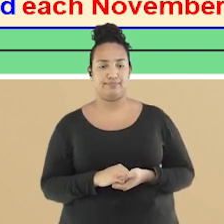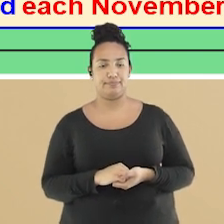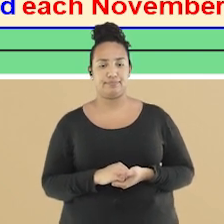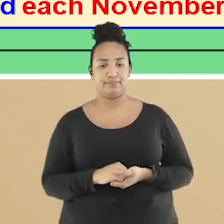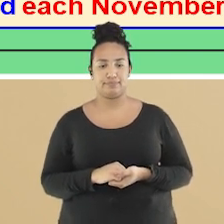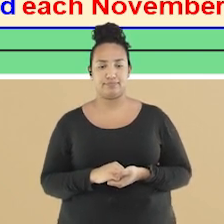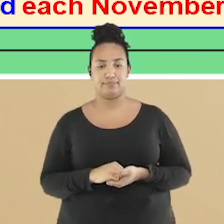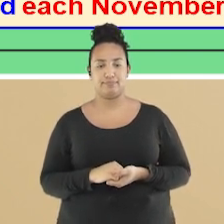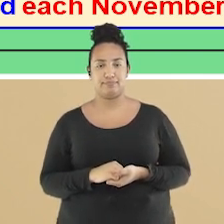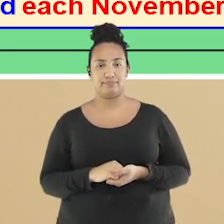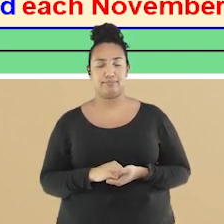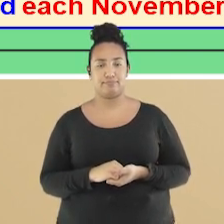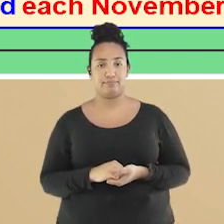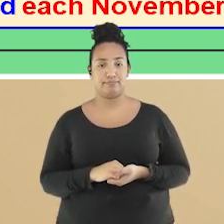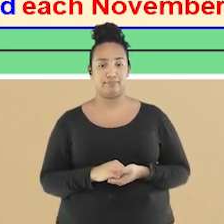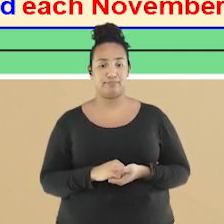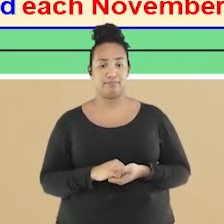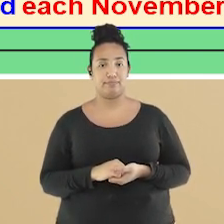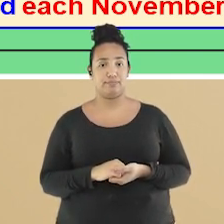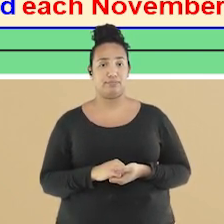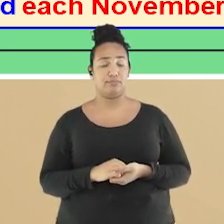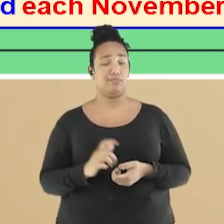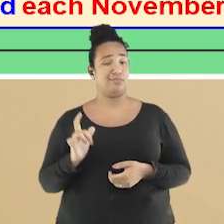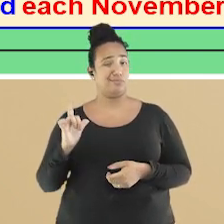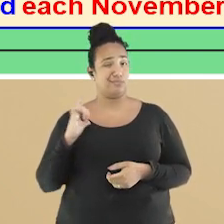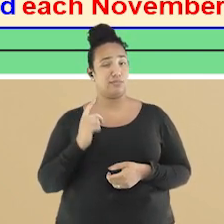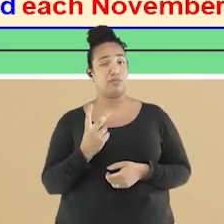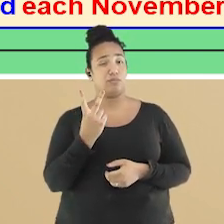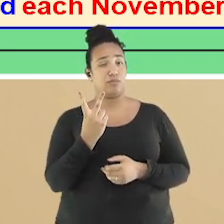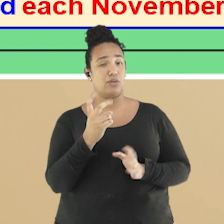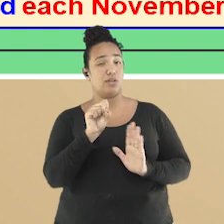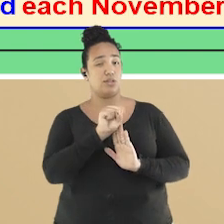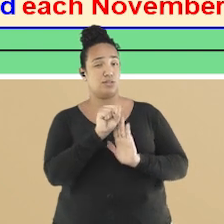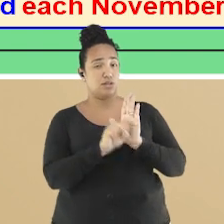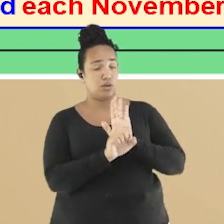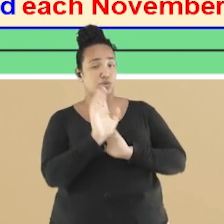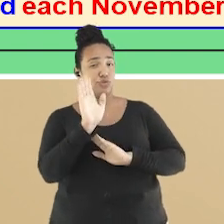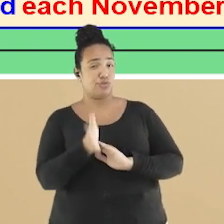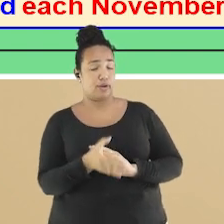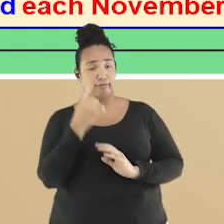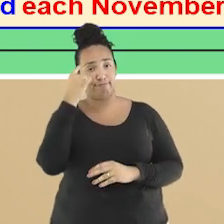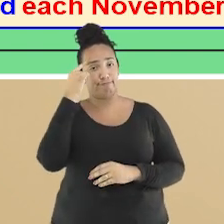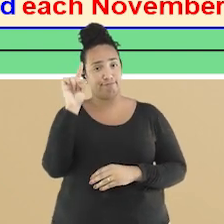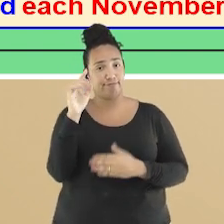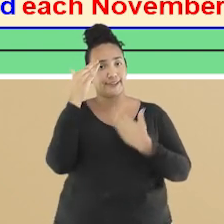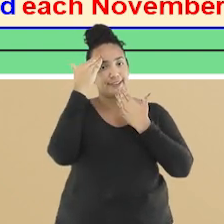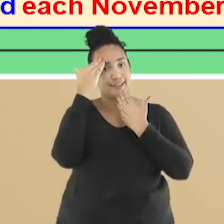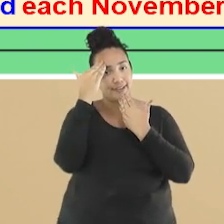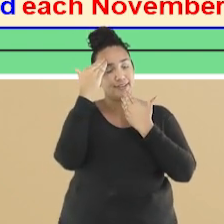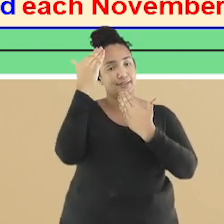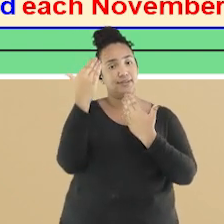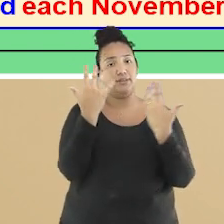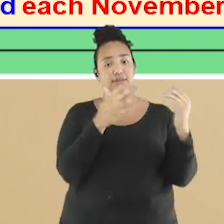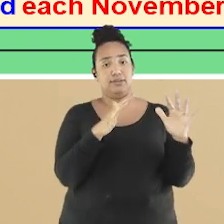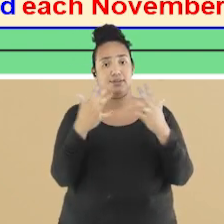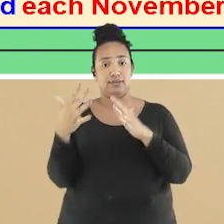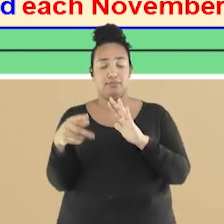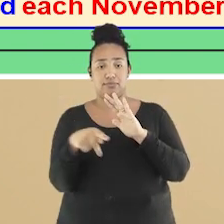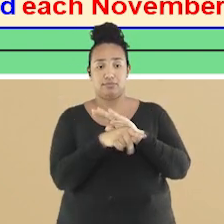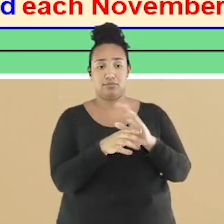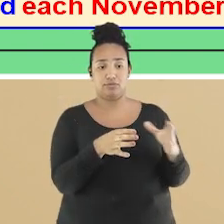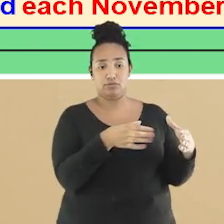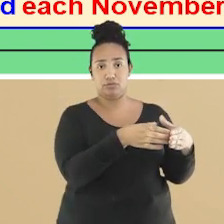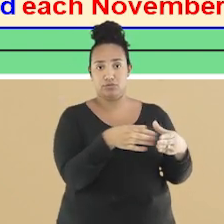and states. Por mais de 2 séculos, os dias de ação de graça foram celebrados por